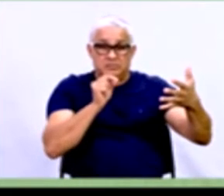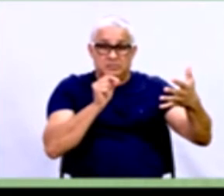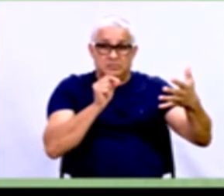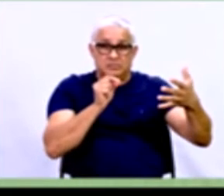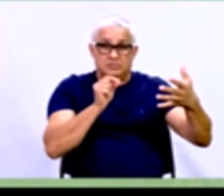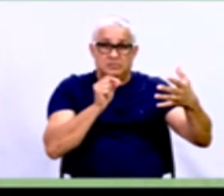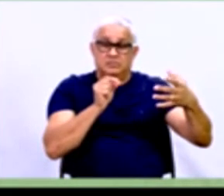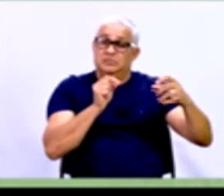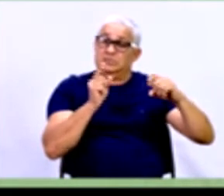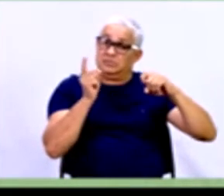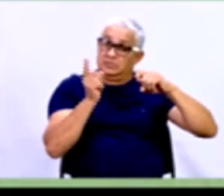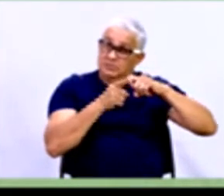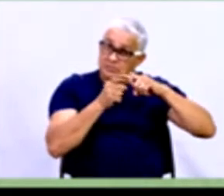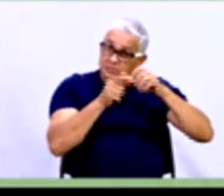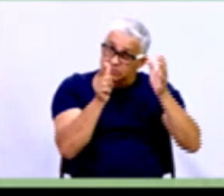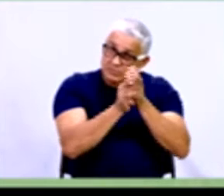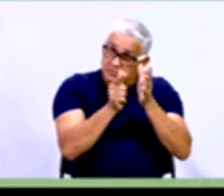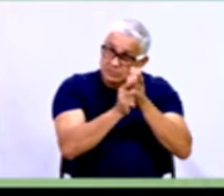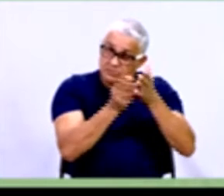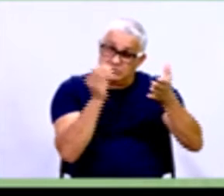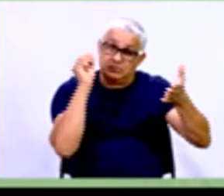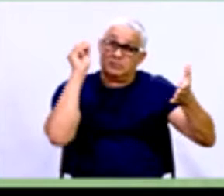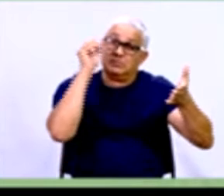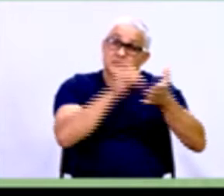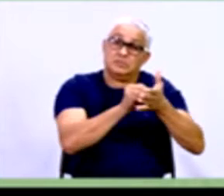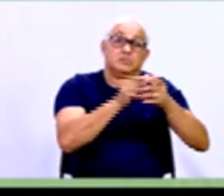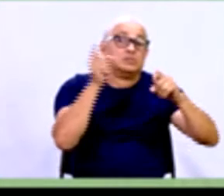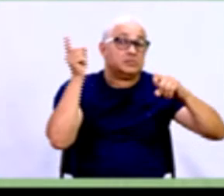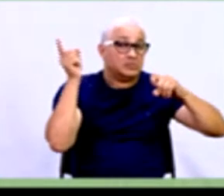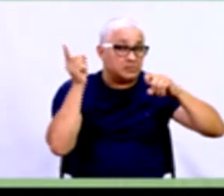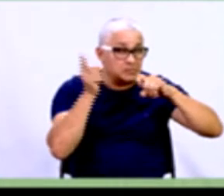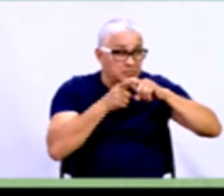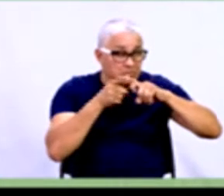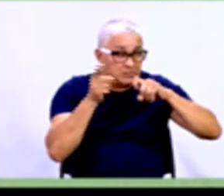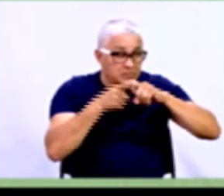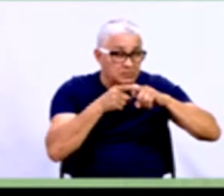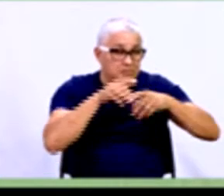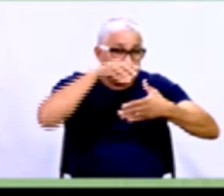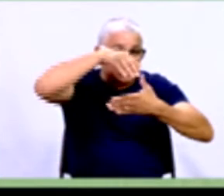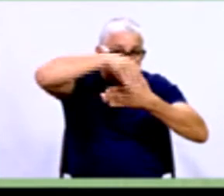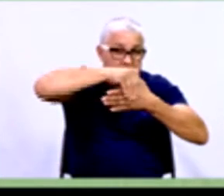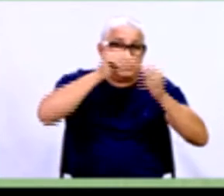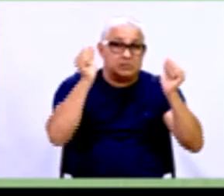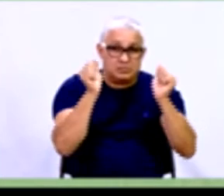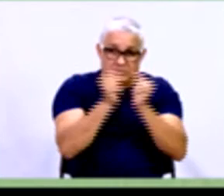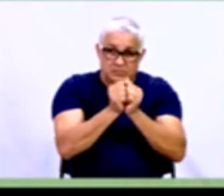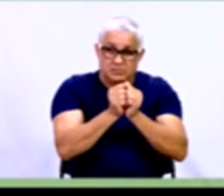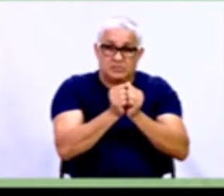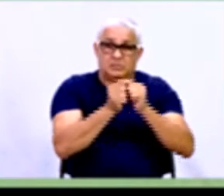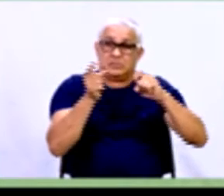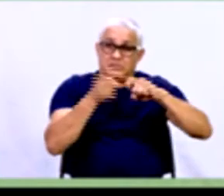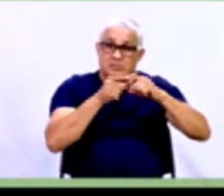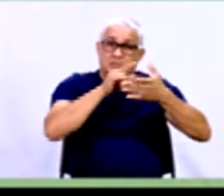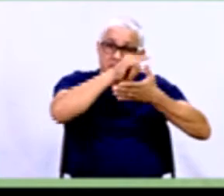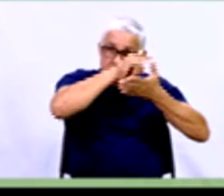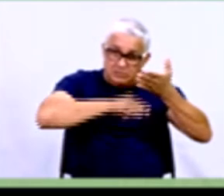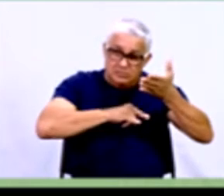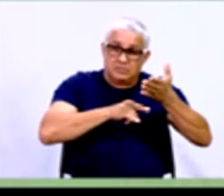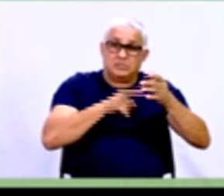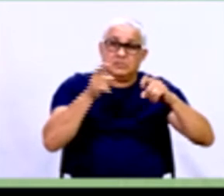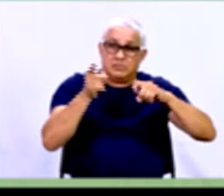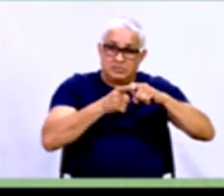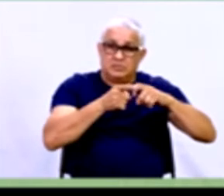médico que deve ser preenchido pelo médico. Inclusive, aí vai anexo ao atestado médico, realmente com todas